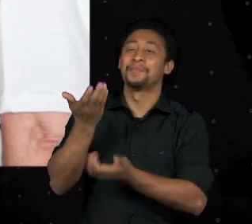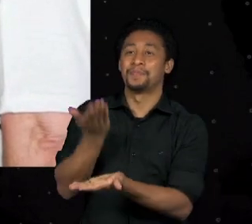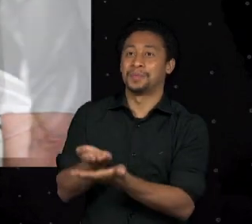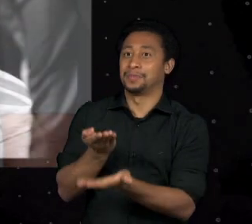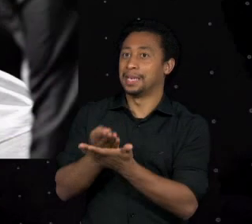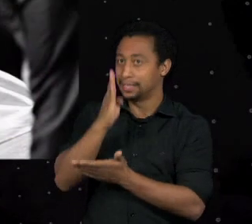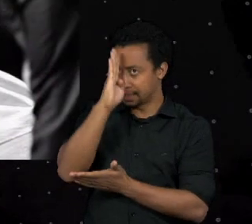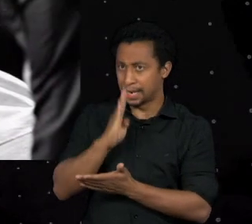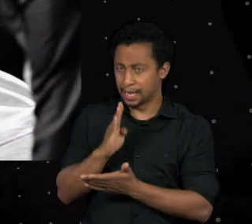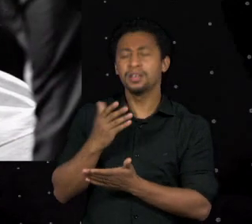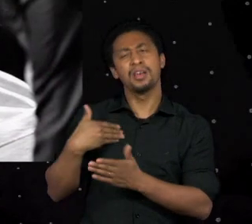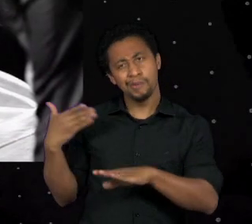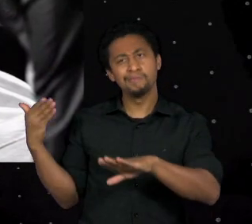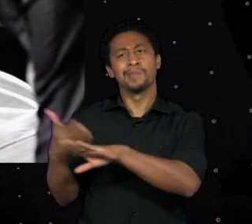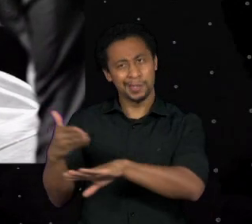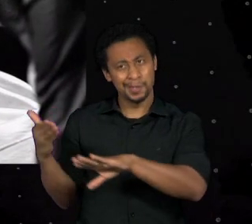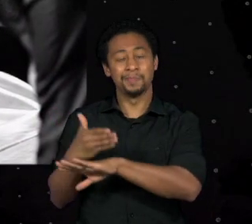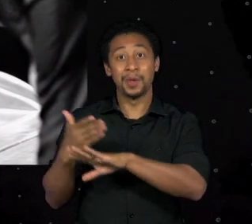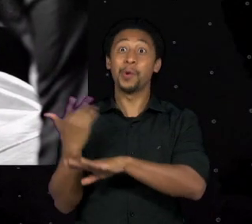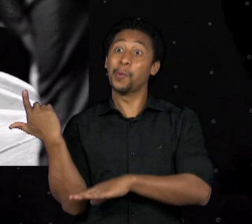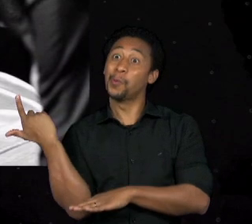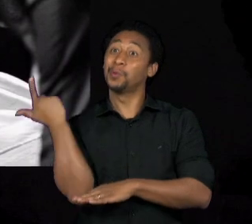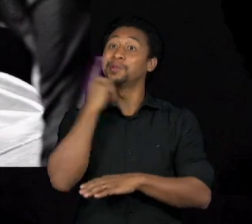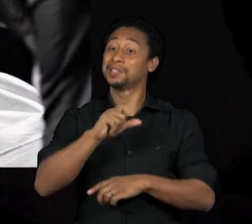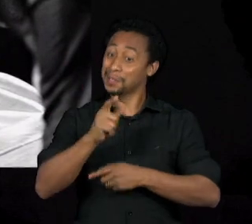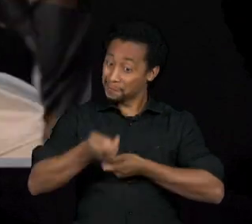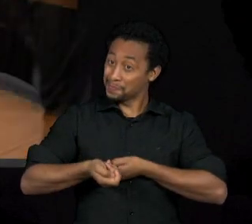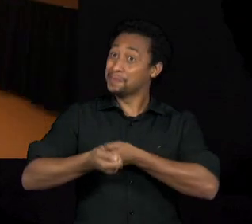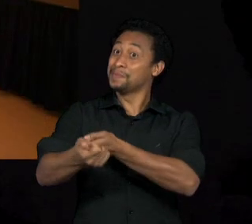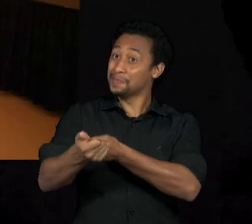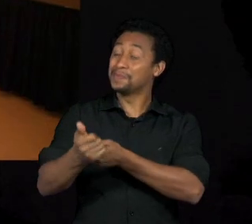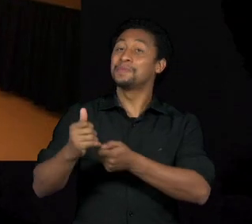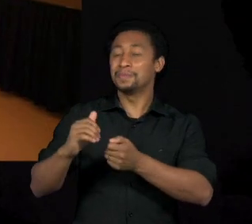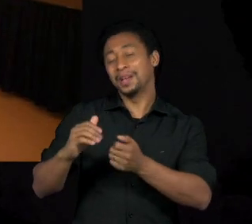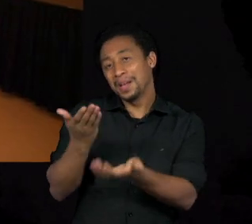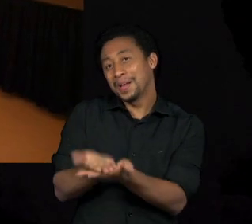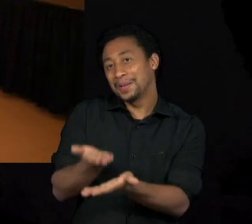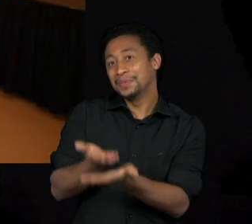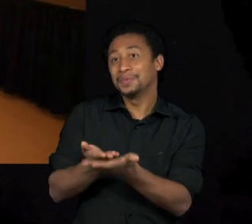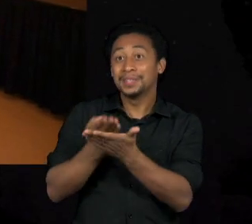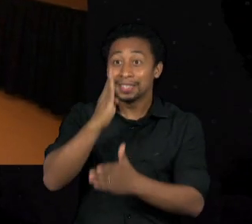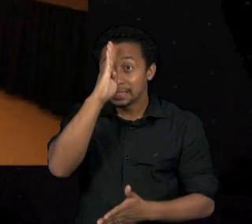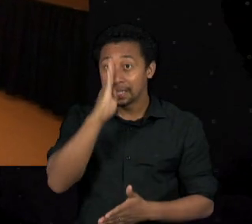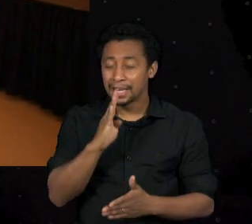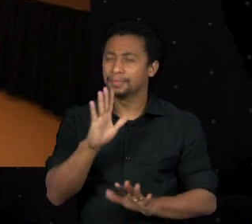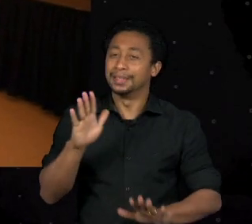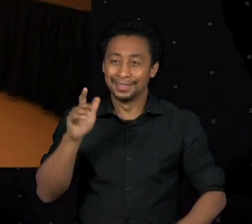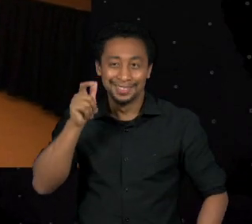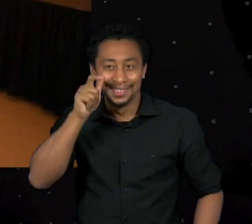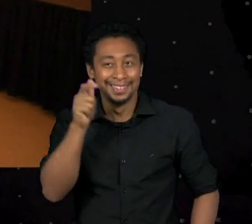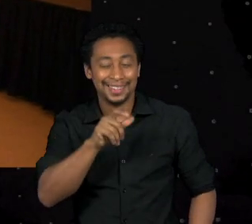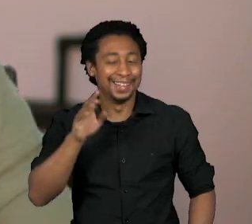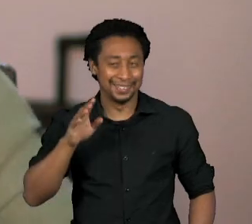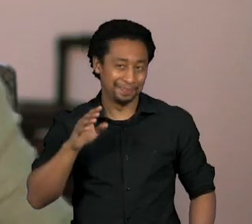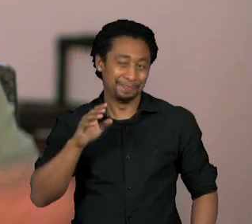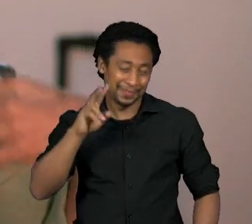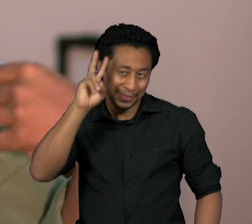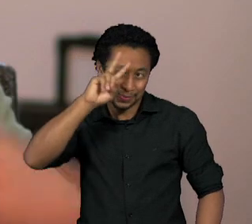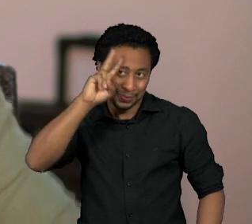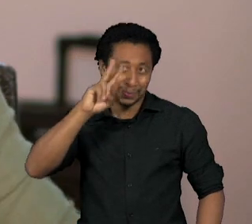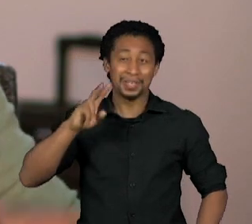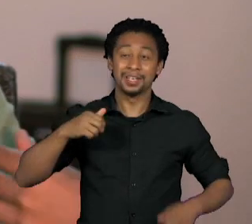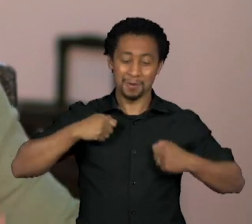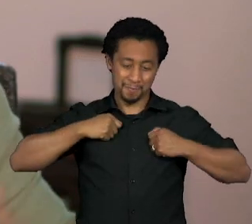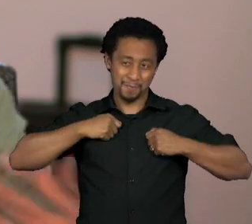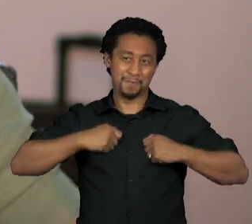todas as fases e ganhei o concurso e ganhei a bolsa de estudos. E é muito curiosa essa história porque quando eu cheguei na primeira aula, né, com a minha camiseta